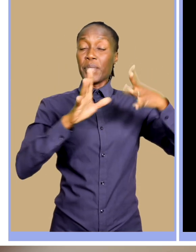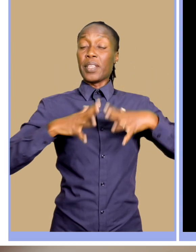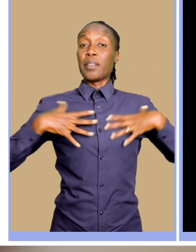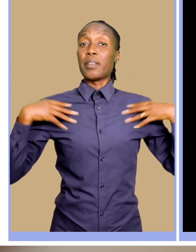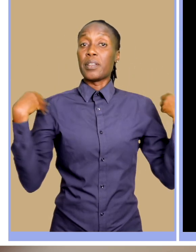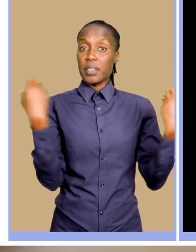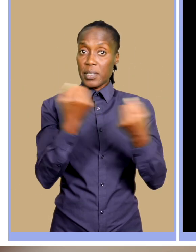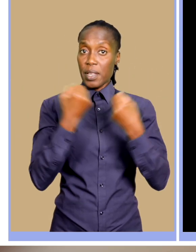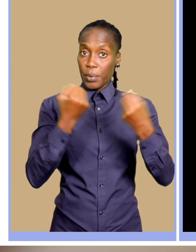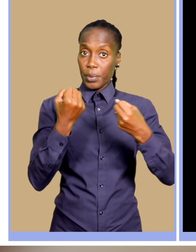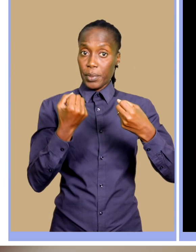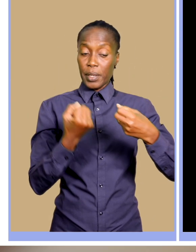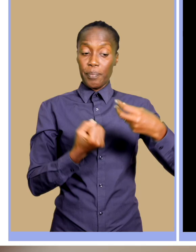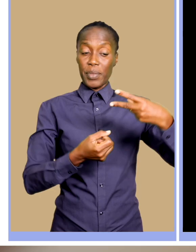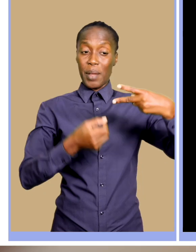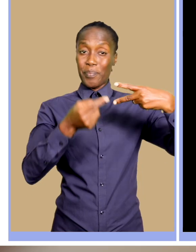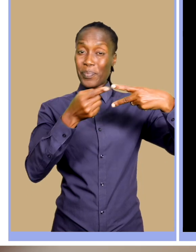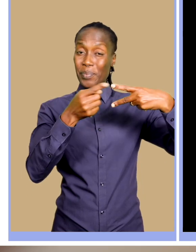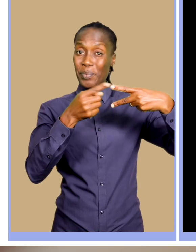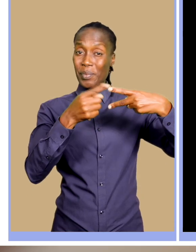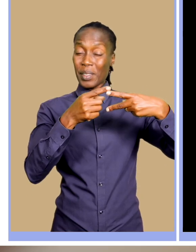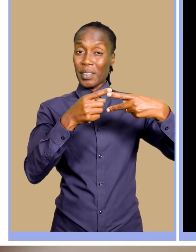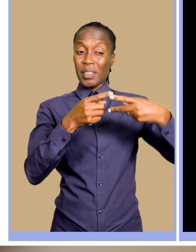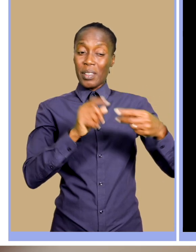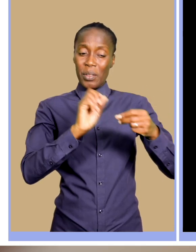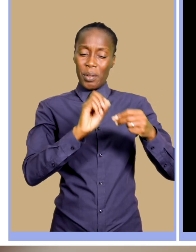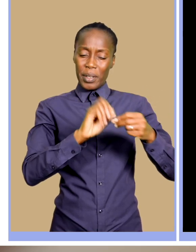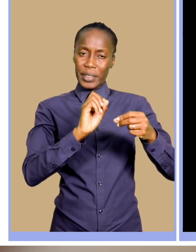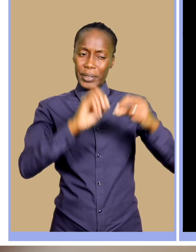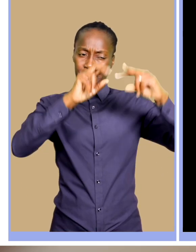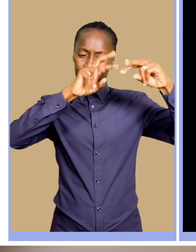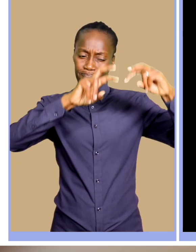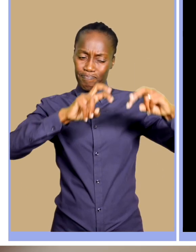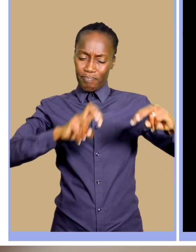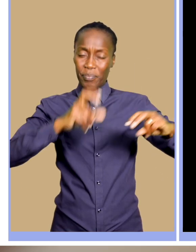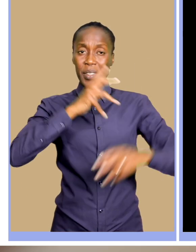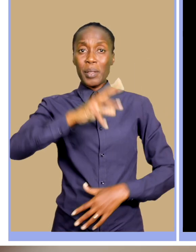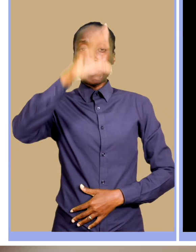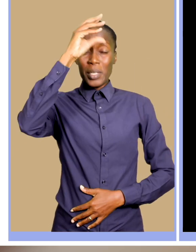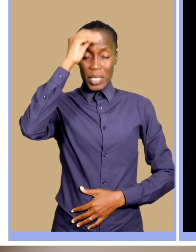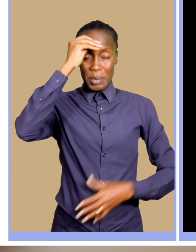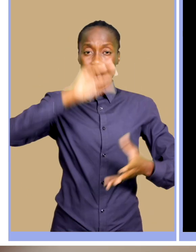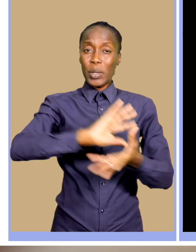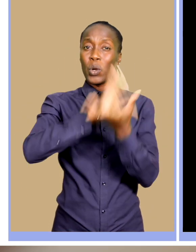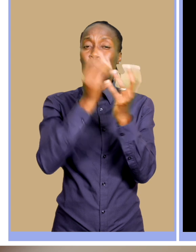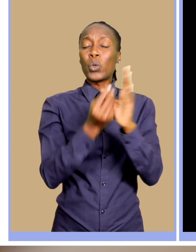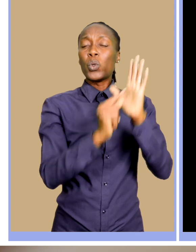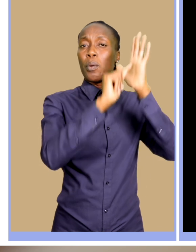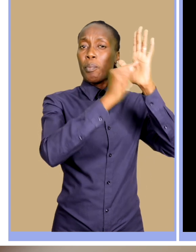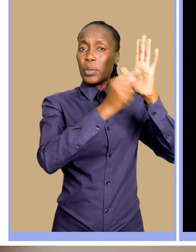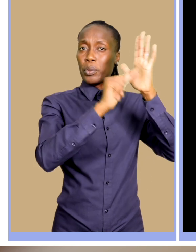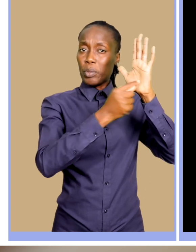entender a componente toda social que está ligada à saúde,